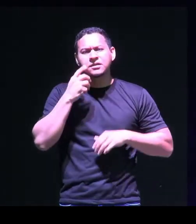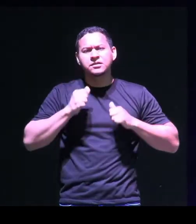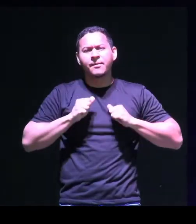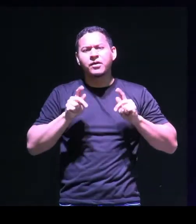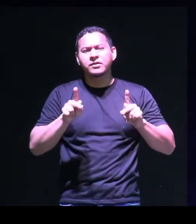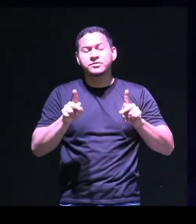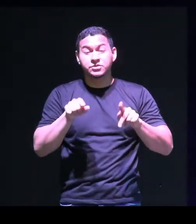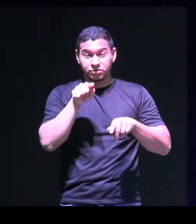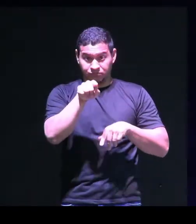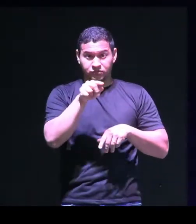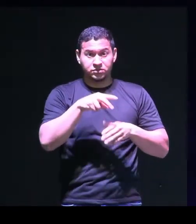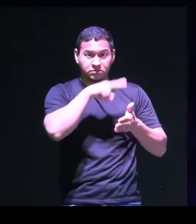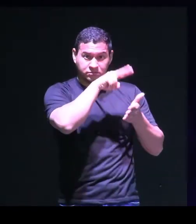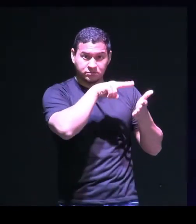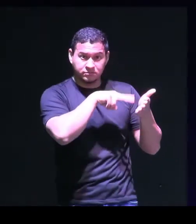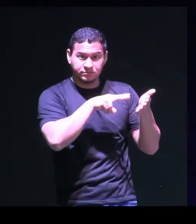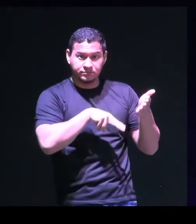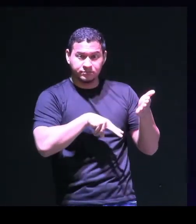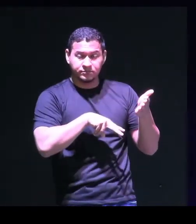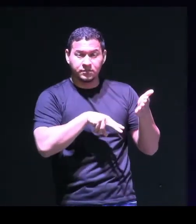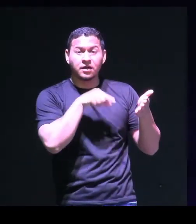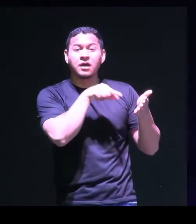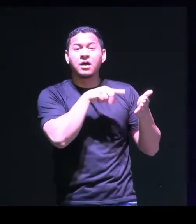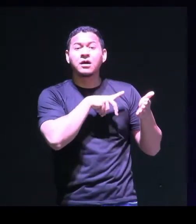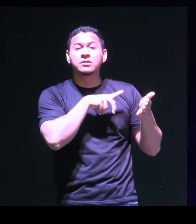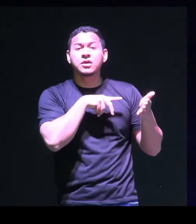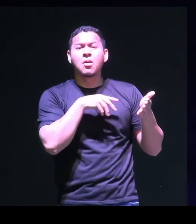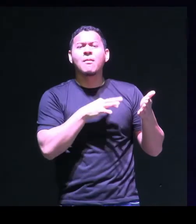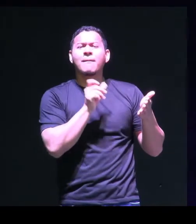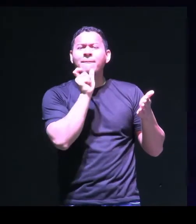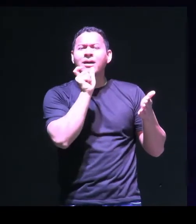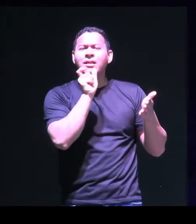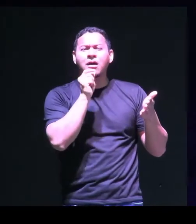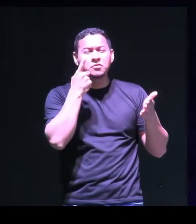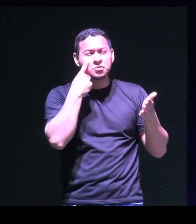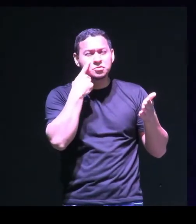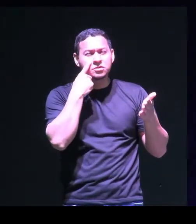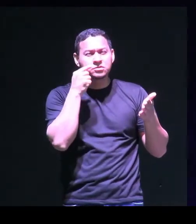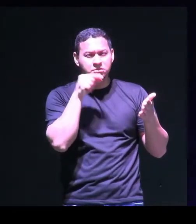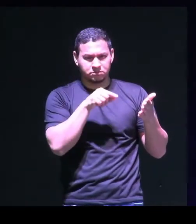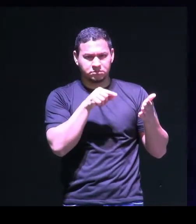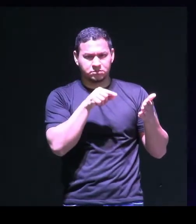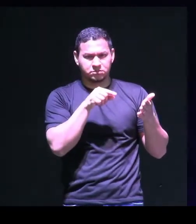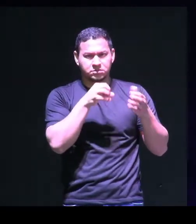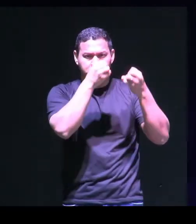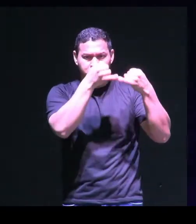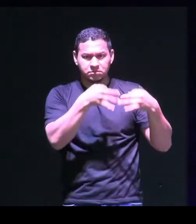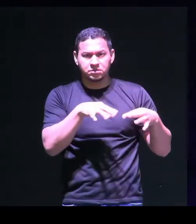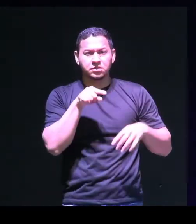olhar, em Apocalipse tem uma palavra interessante aqui sobre isso.